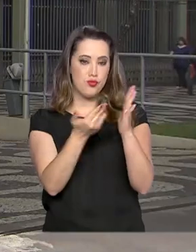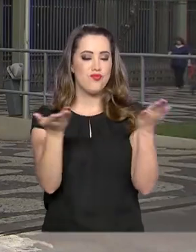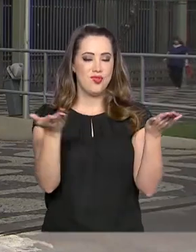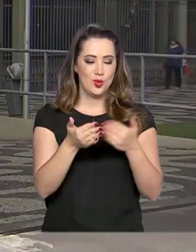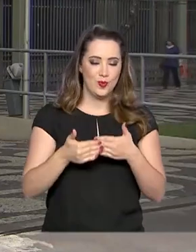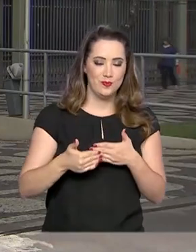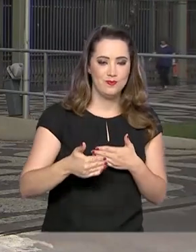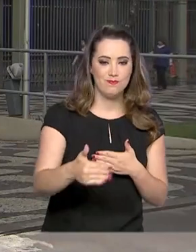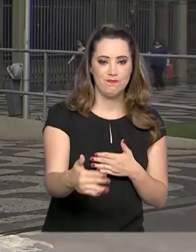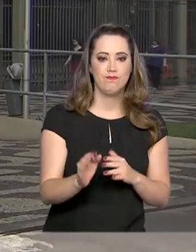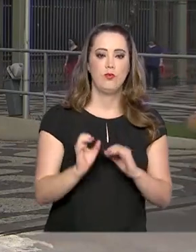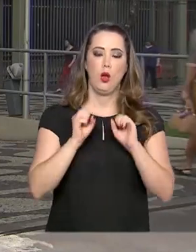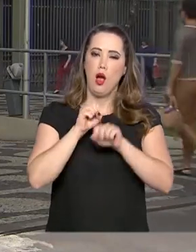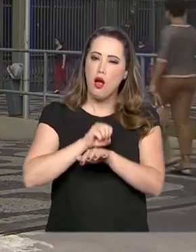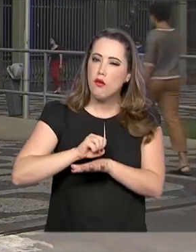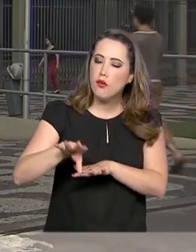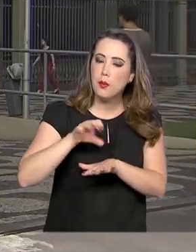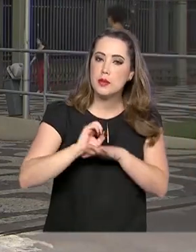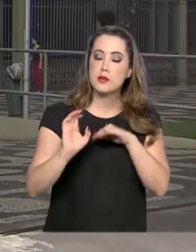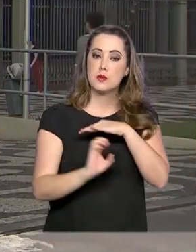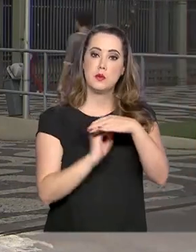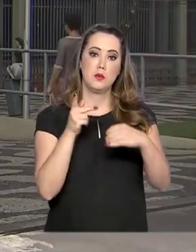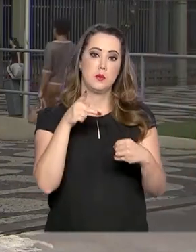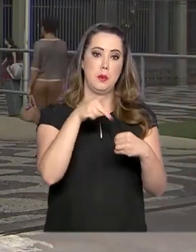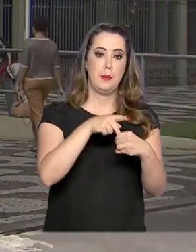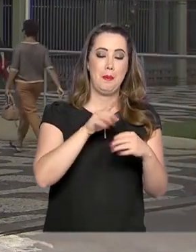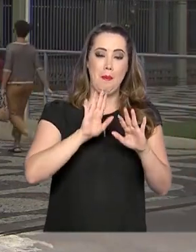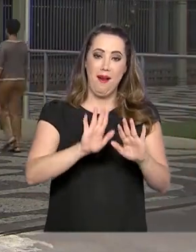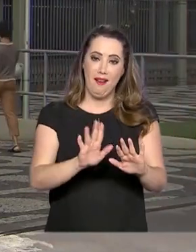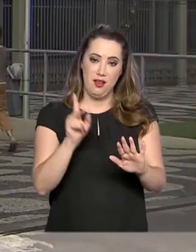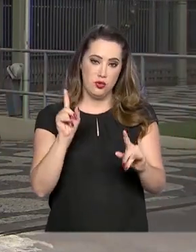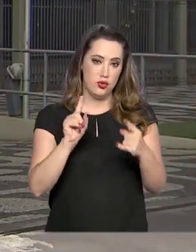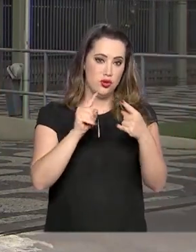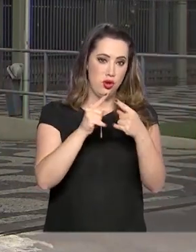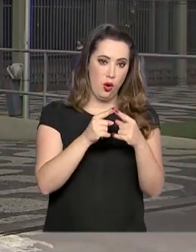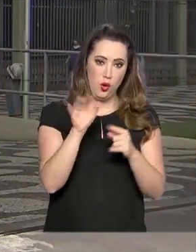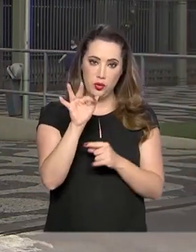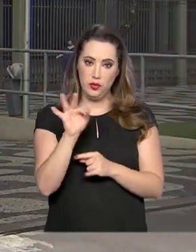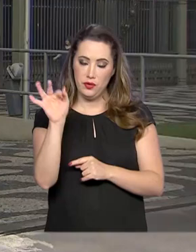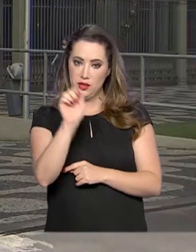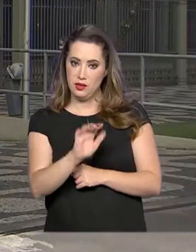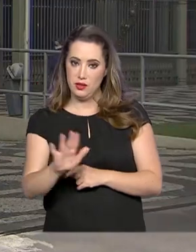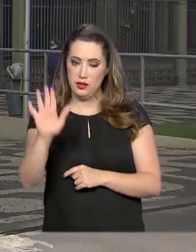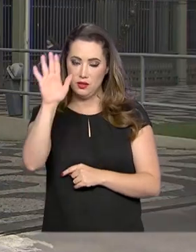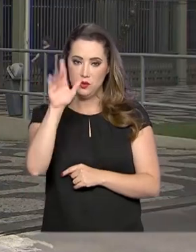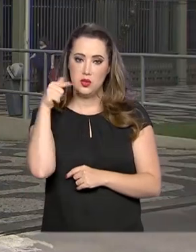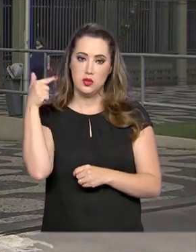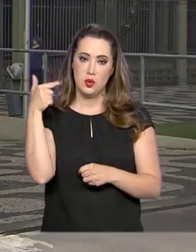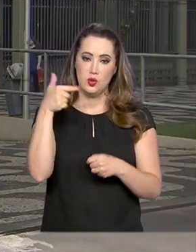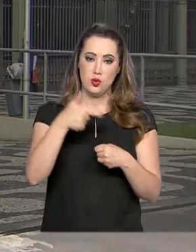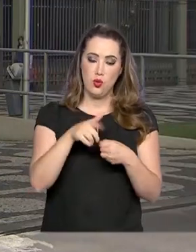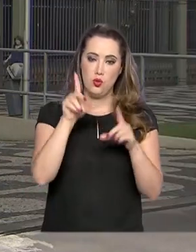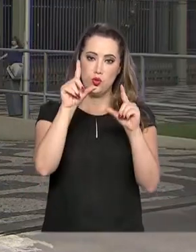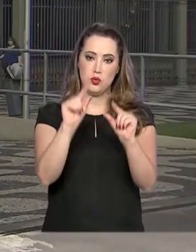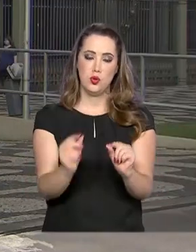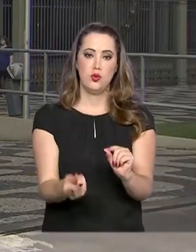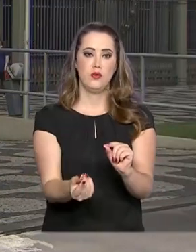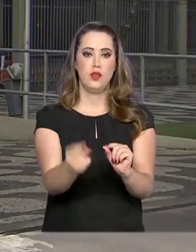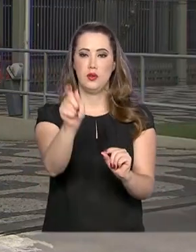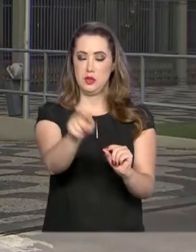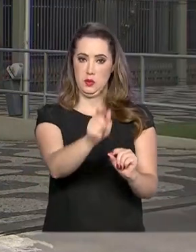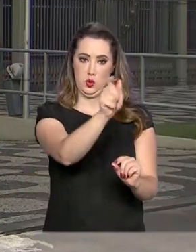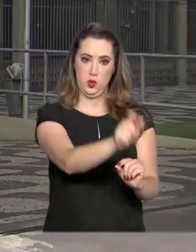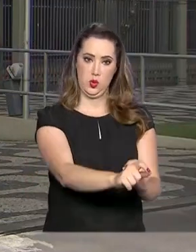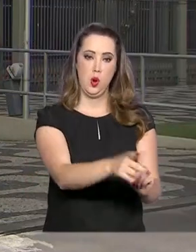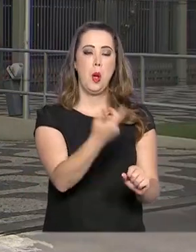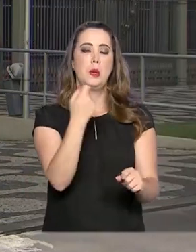confirmada pela Petrobras, mas de acordo com a Federação Nacional do Comércio de Combustíveis, a FE Combustíveis, a redução do preço para o consumidor